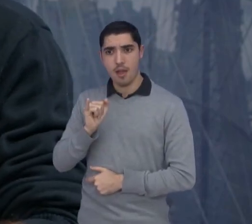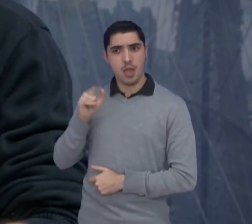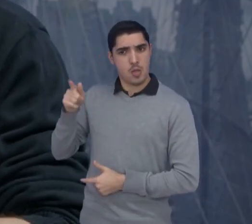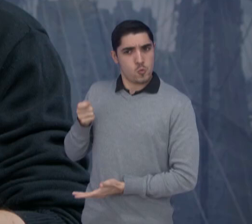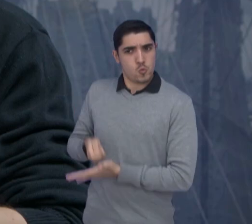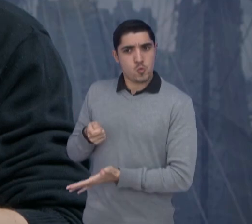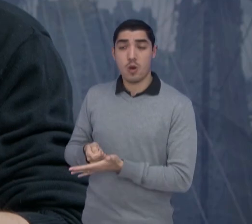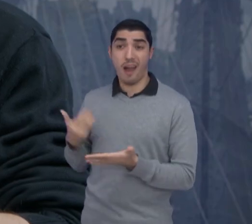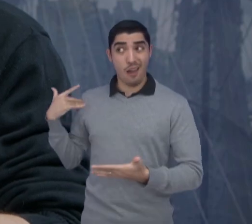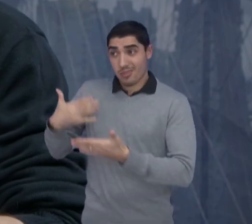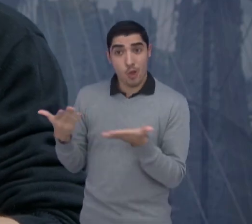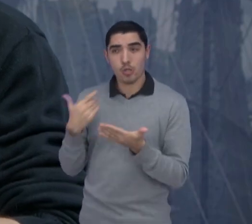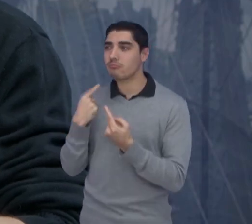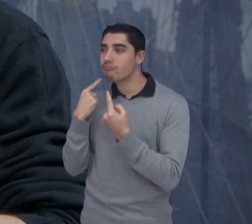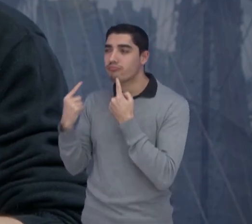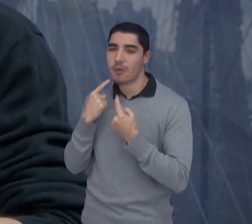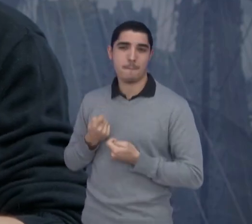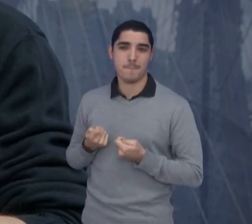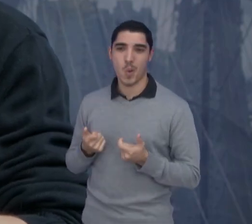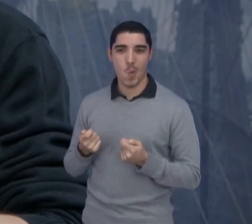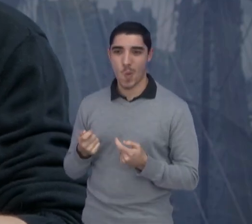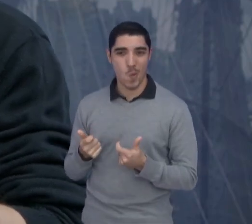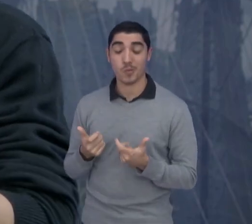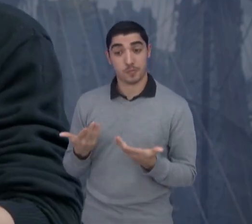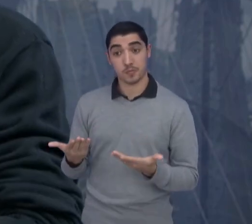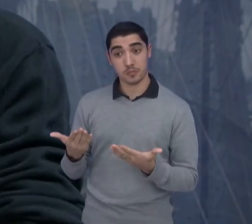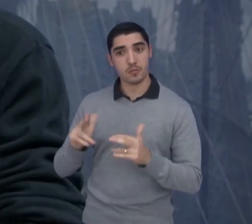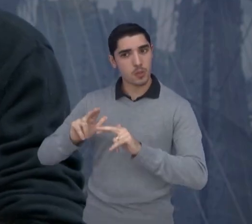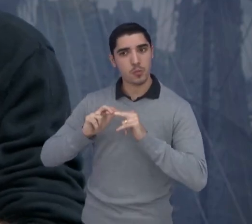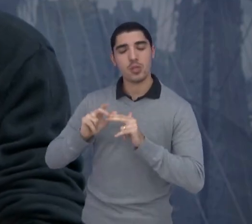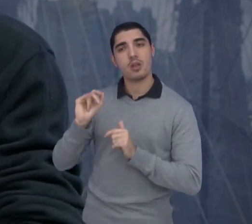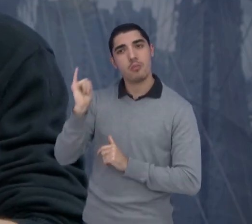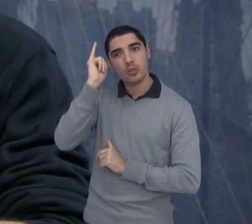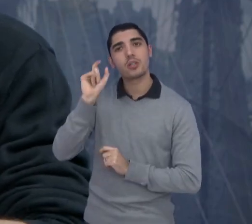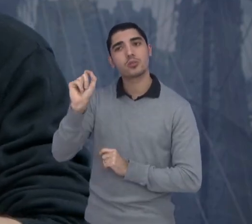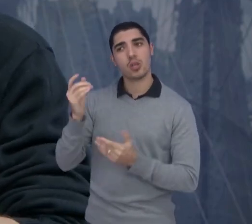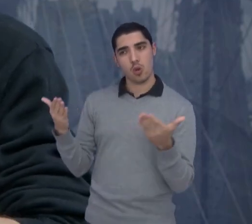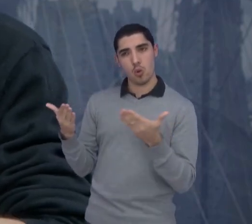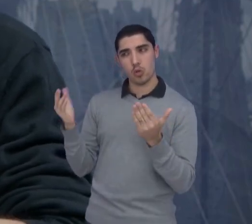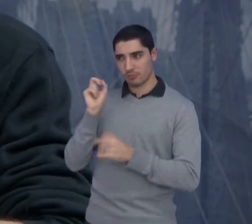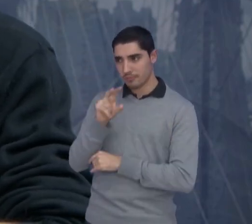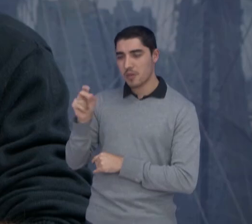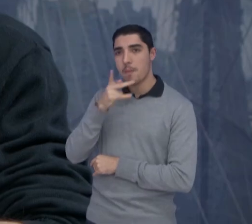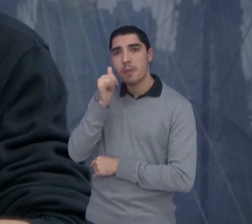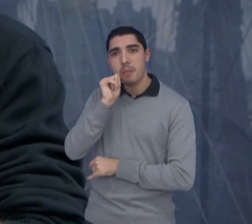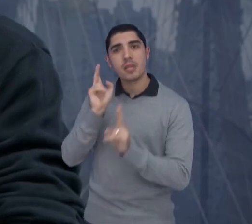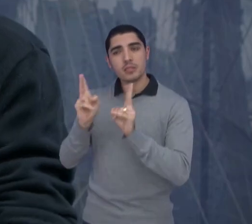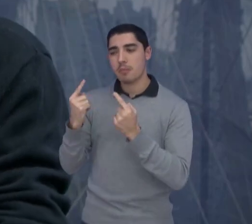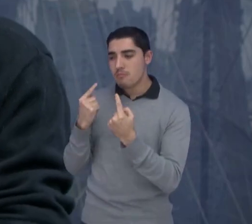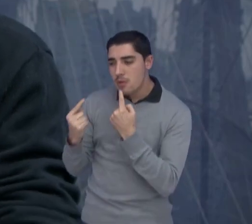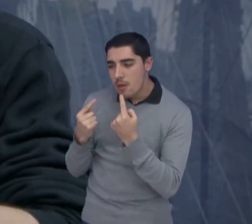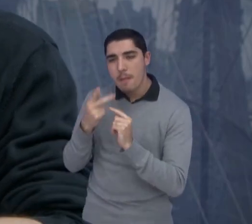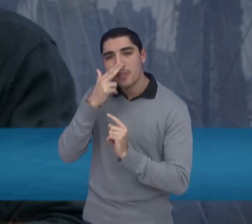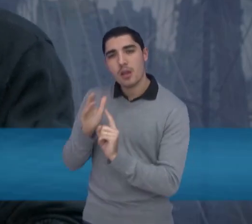pouco diálogo com ele, então essa transição para esse diálogo mais acolhedor, para esse toque mais aprofundado com os filhos